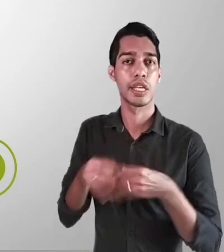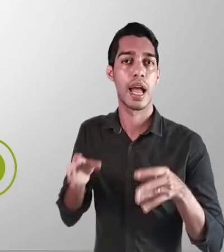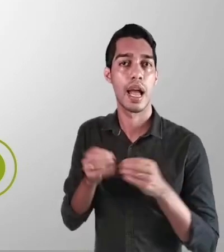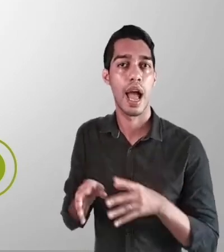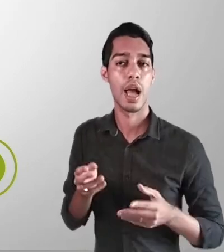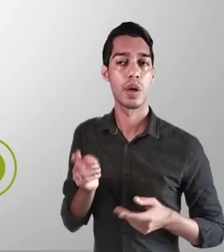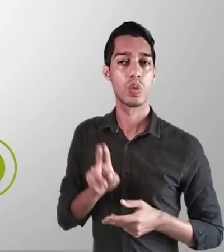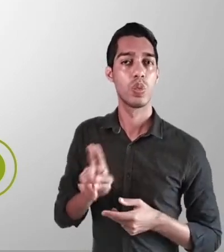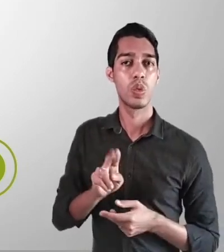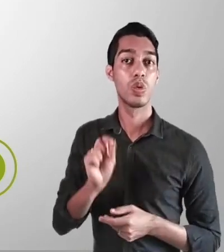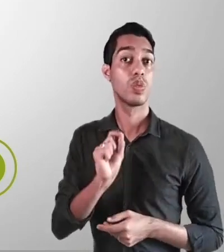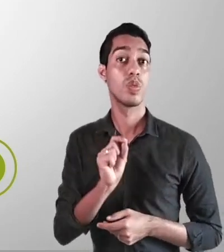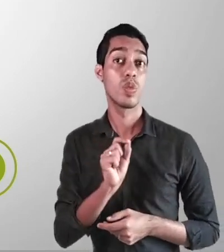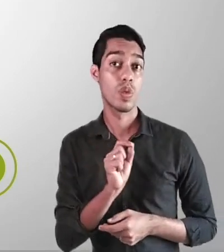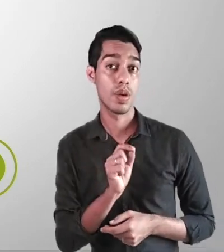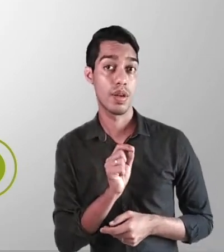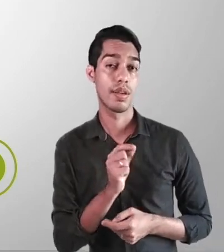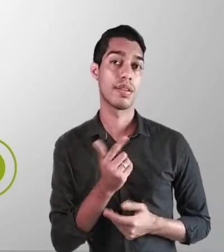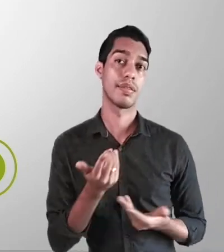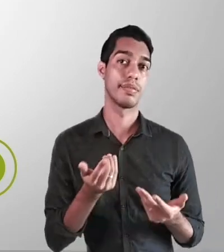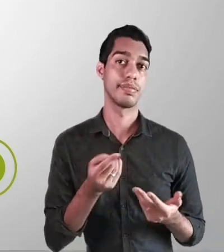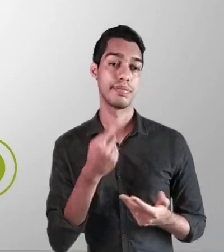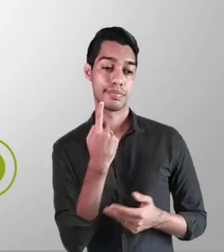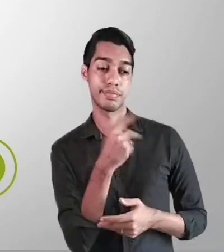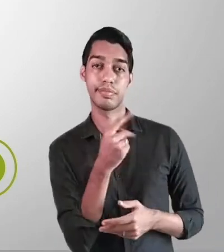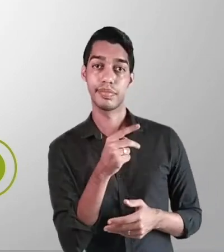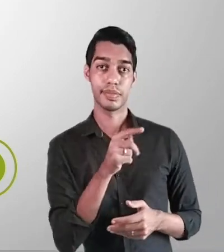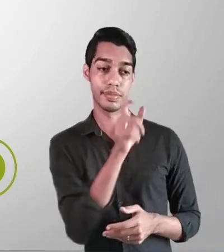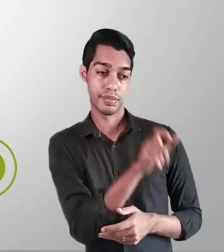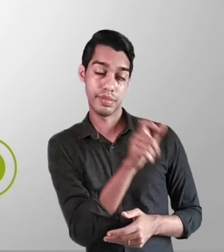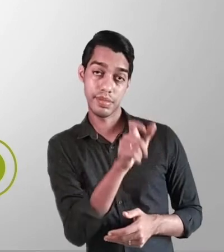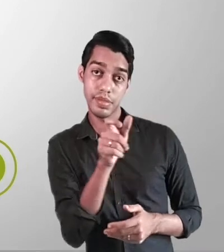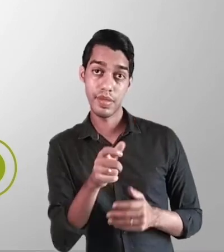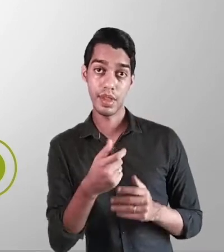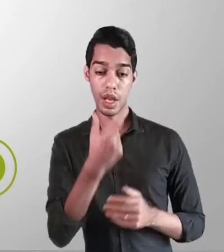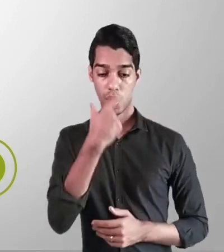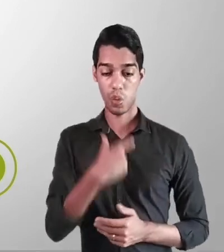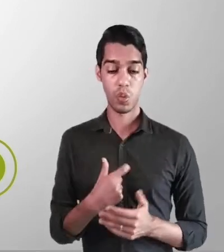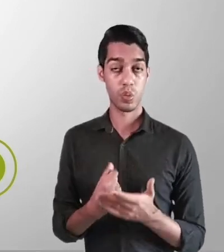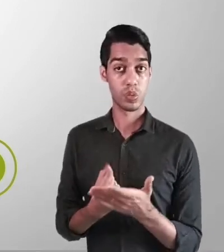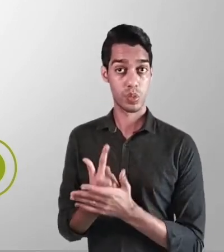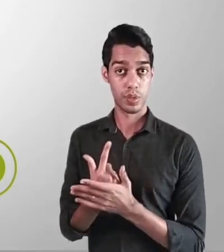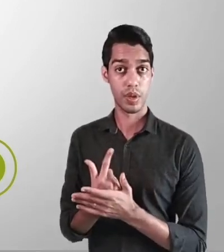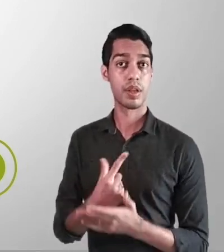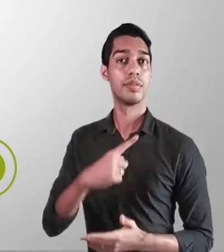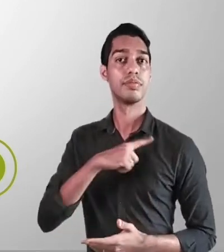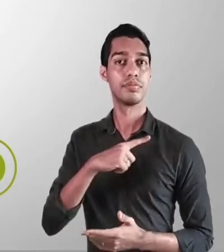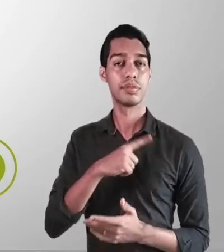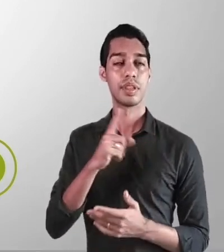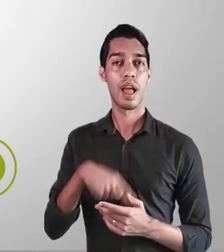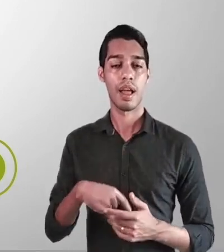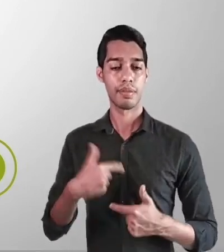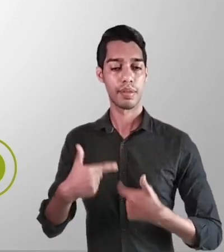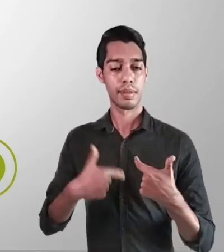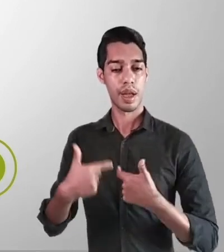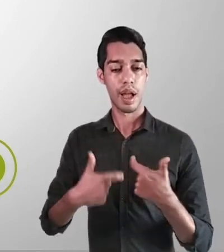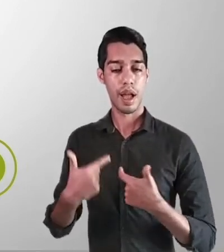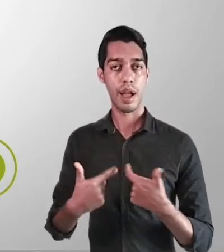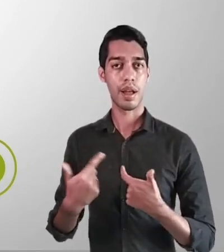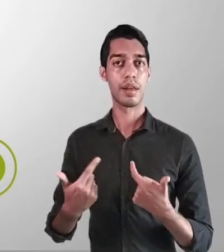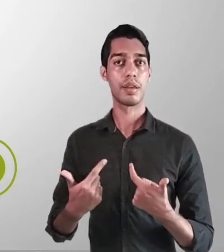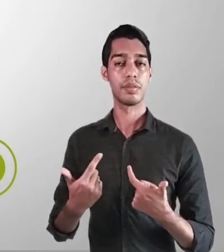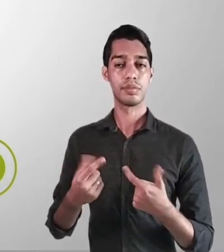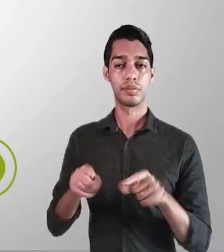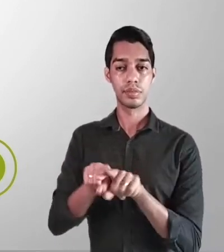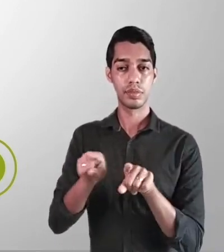consumidor possa ter para si ações de educação e de cidadania que levem a assumir